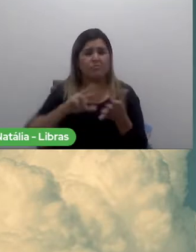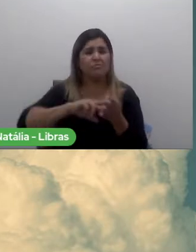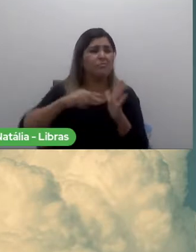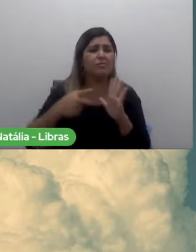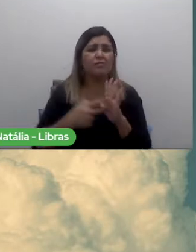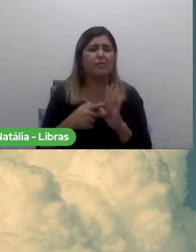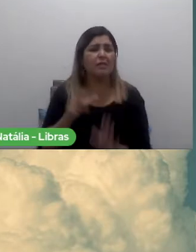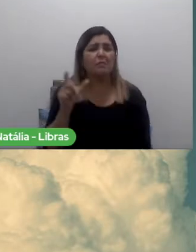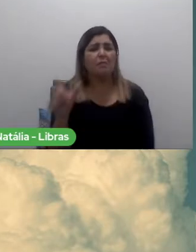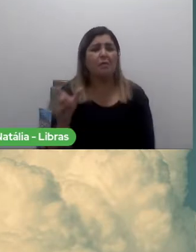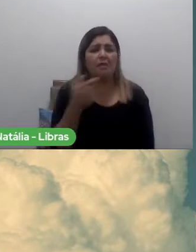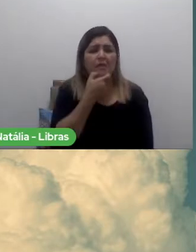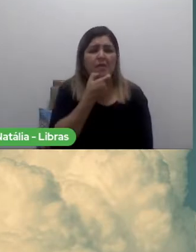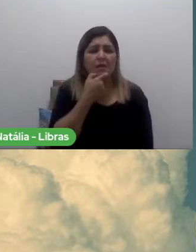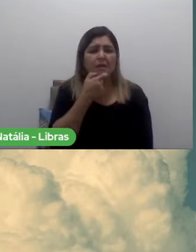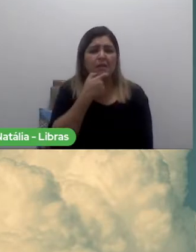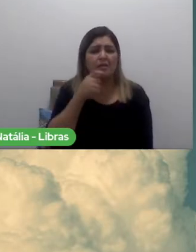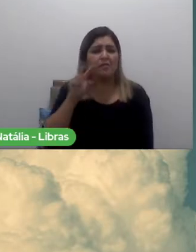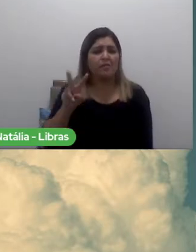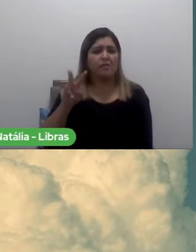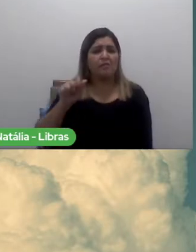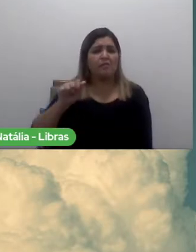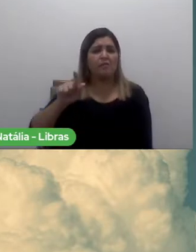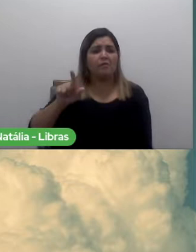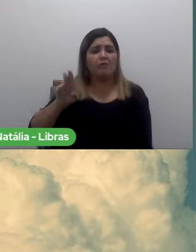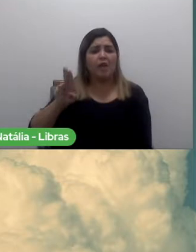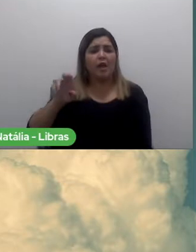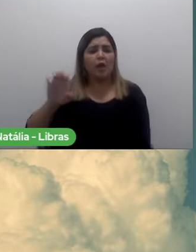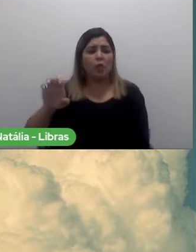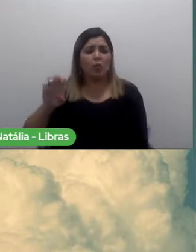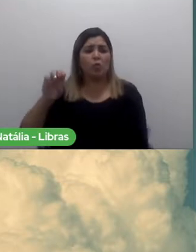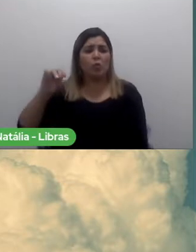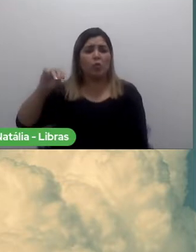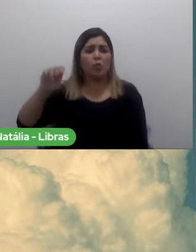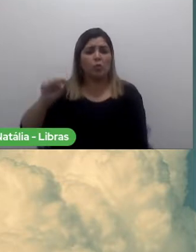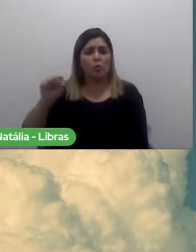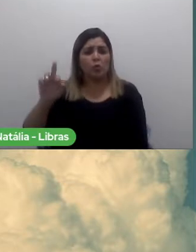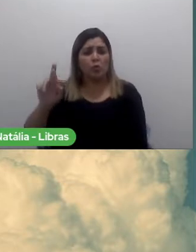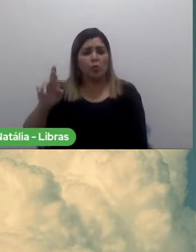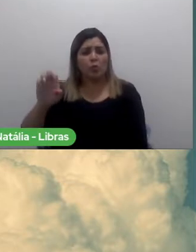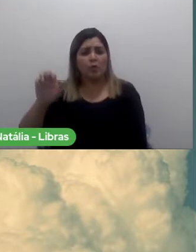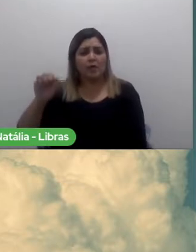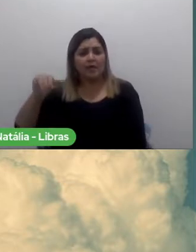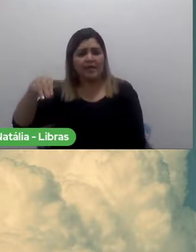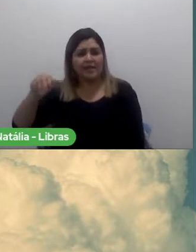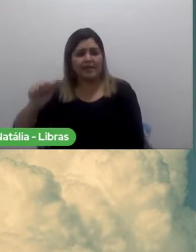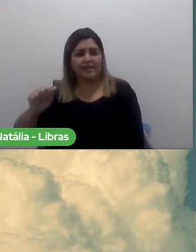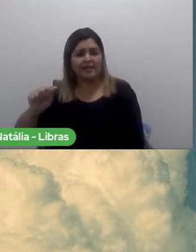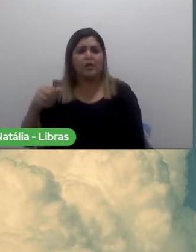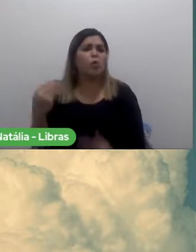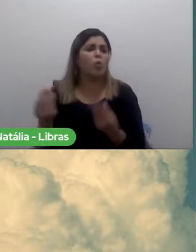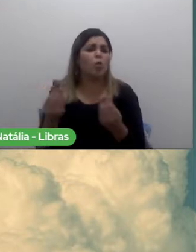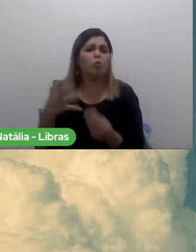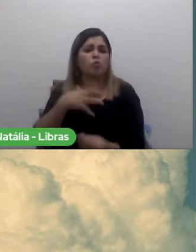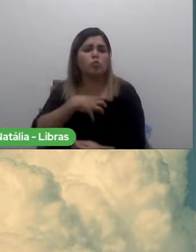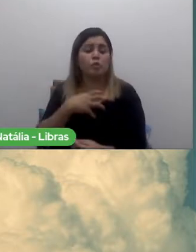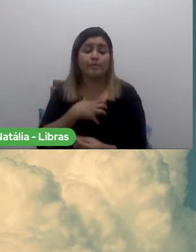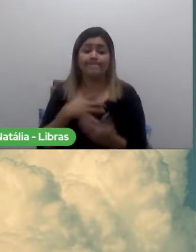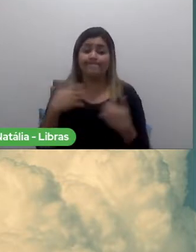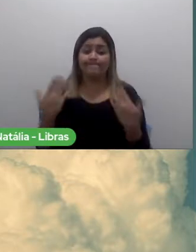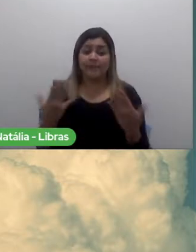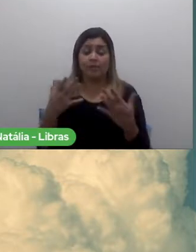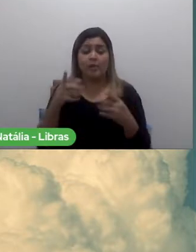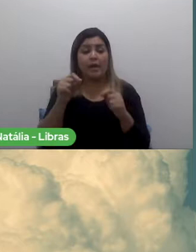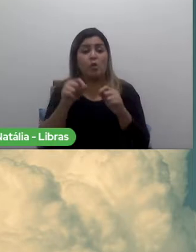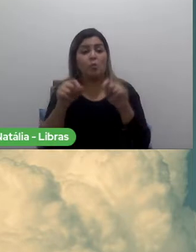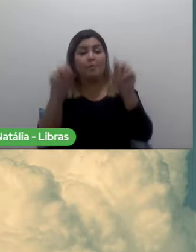tá? Um exemplo como é que funciona um hospital. Então, você pode fazer um diagrama de estados, desde uma